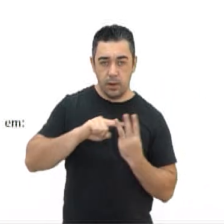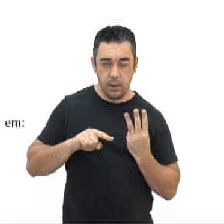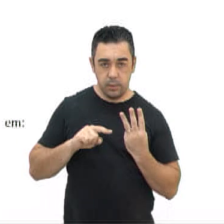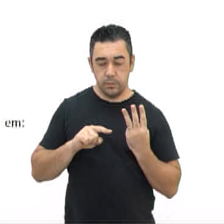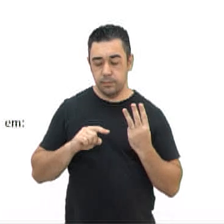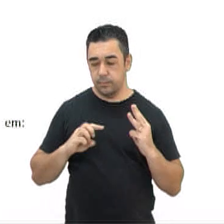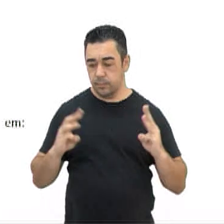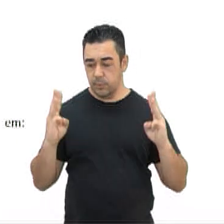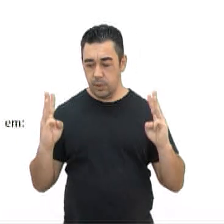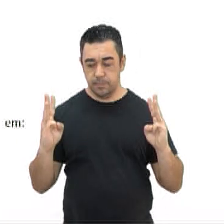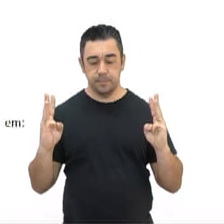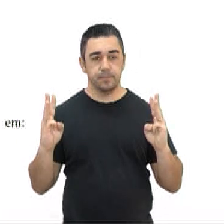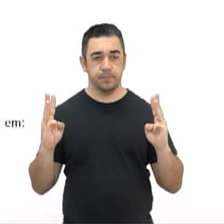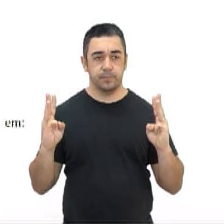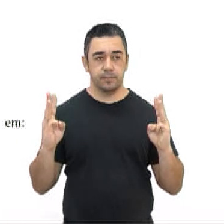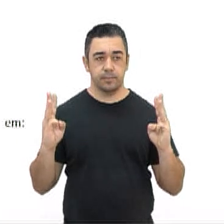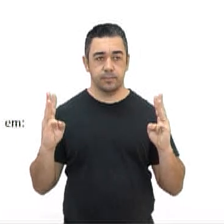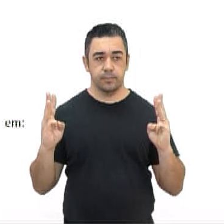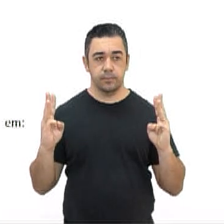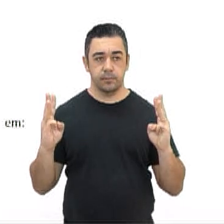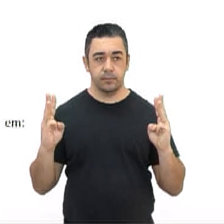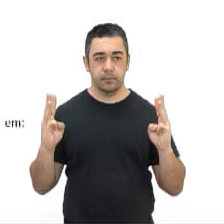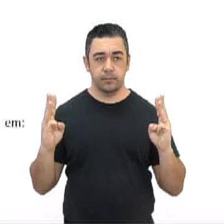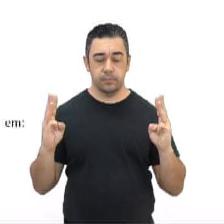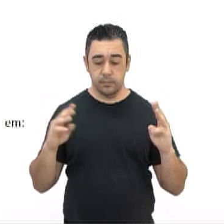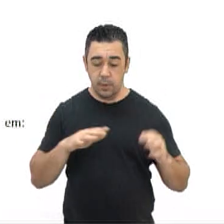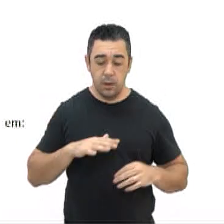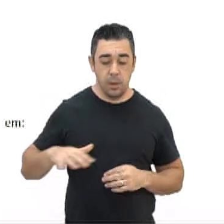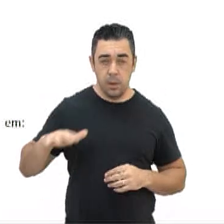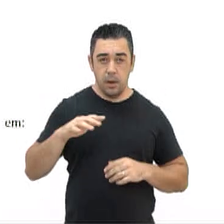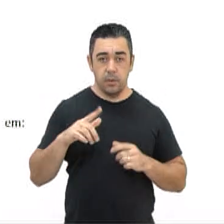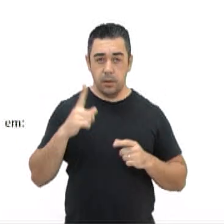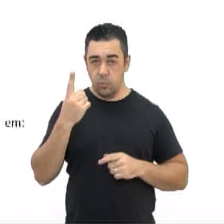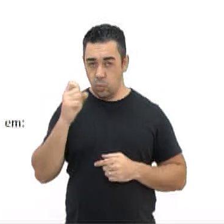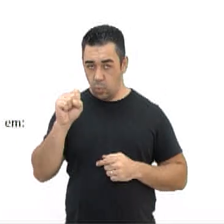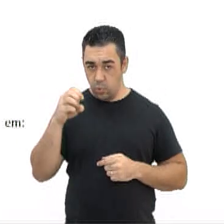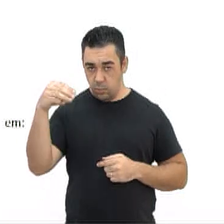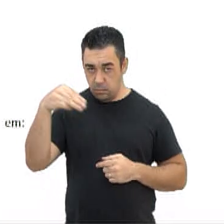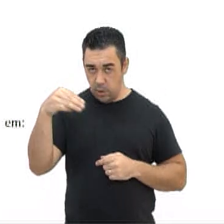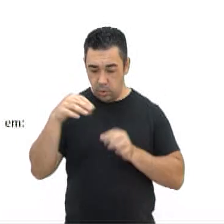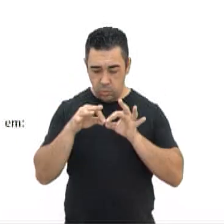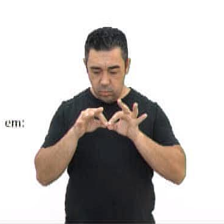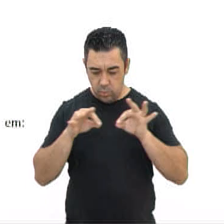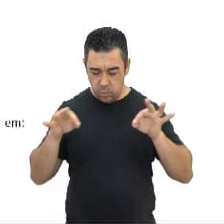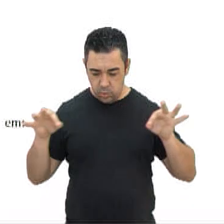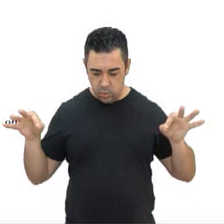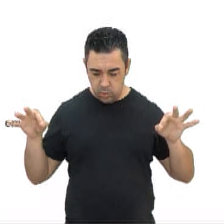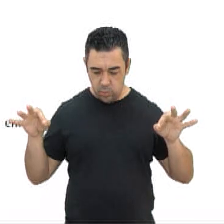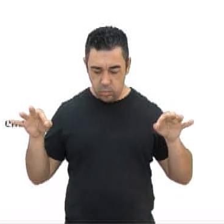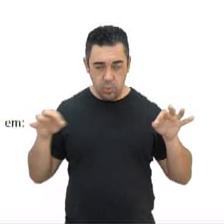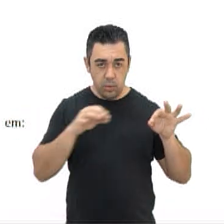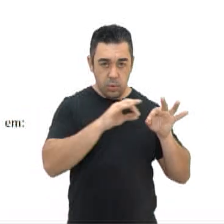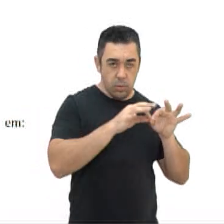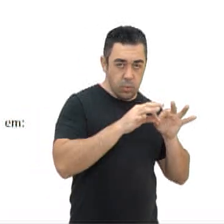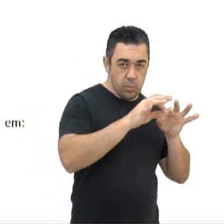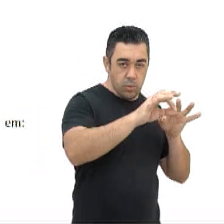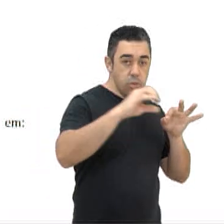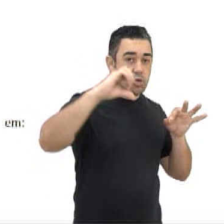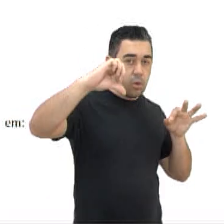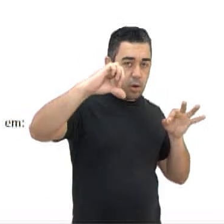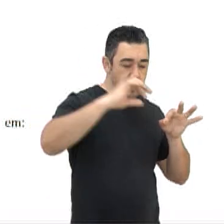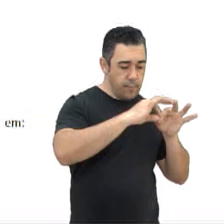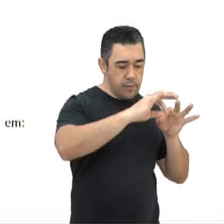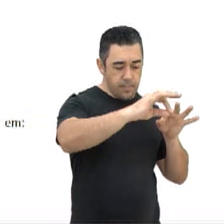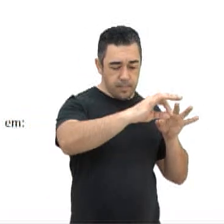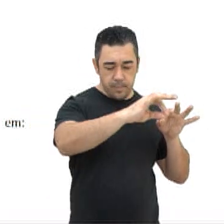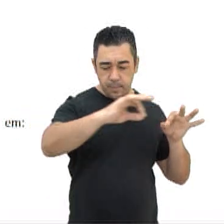lado, 3 do outro. A quadra, que tem 18 metros de comprimento por 9 de largura.